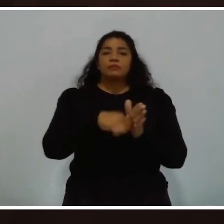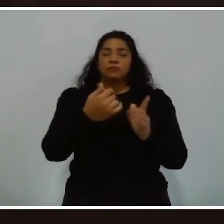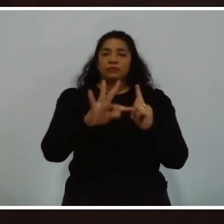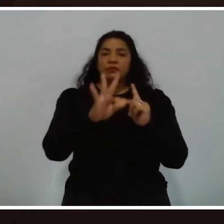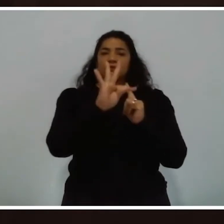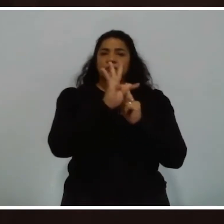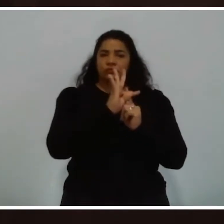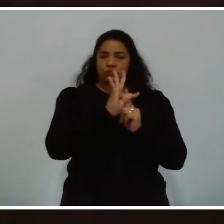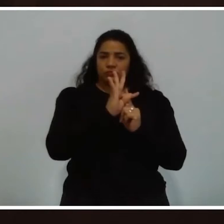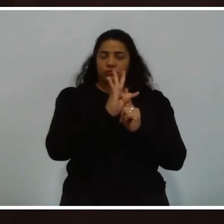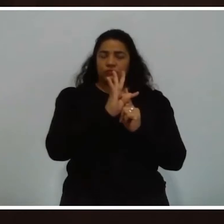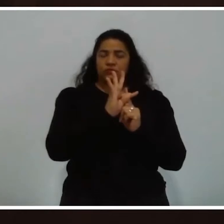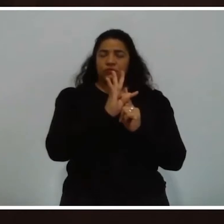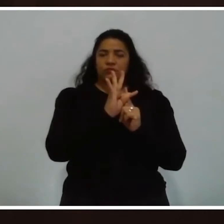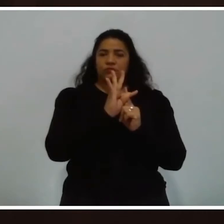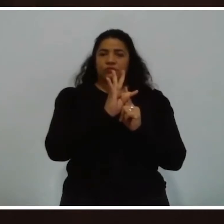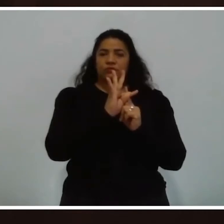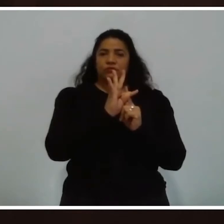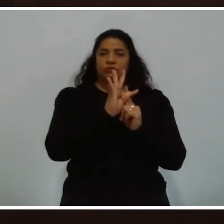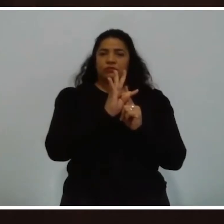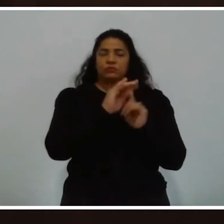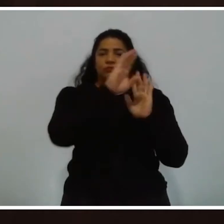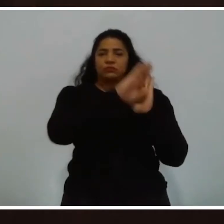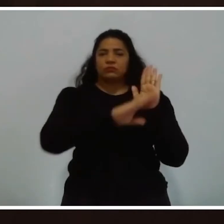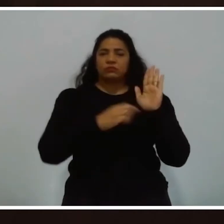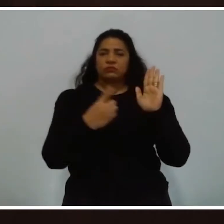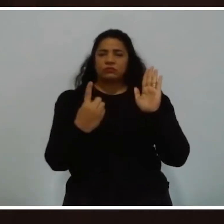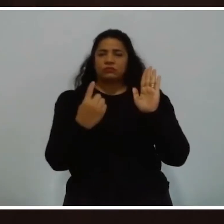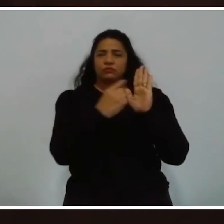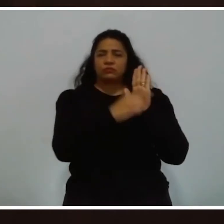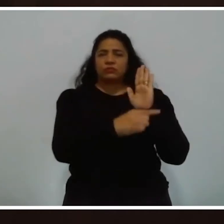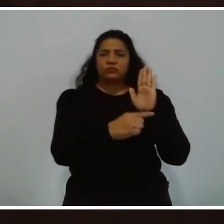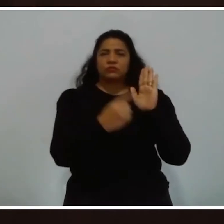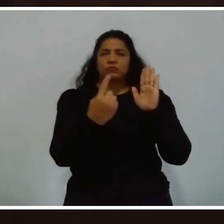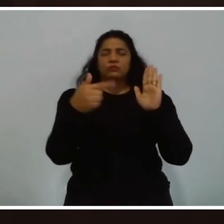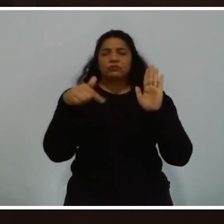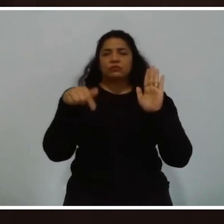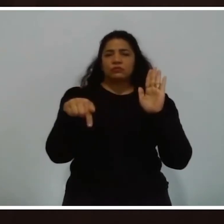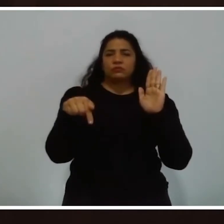1 Timóteo, capítulo 1, versículo 17. Como diz?